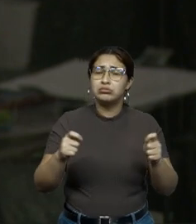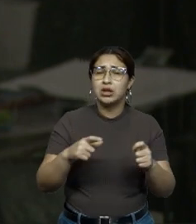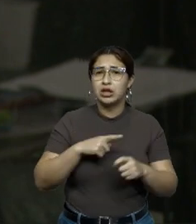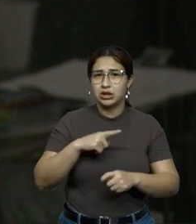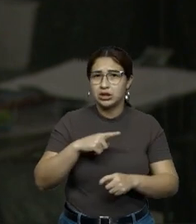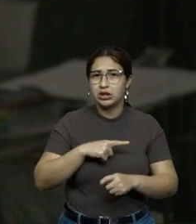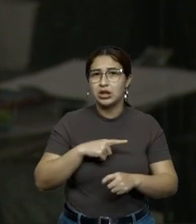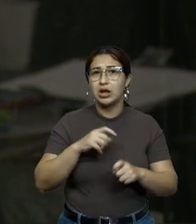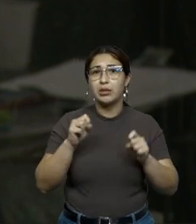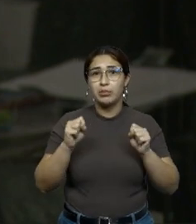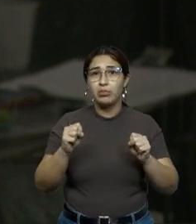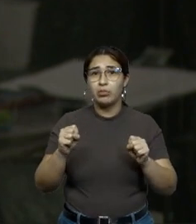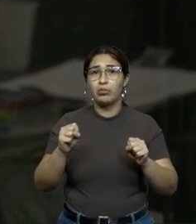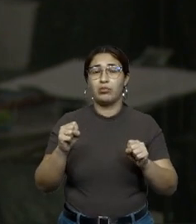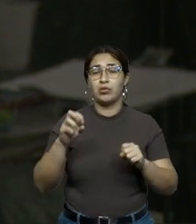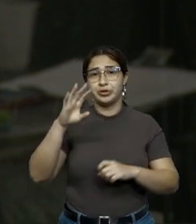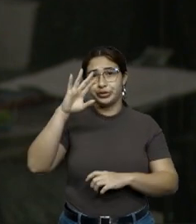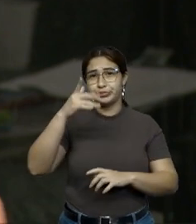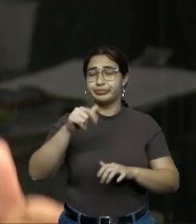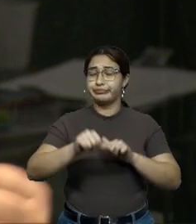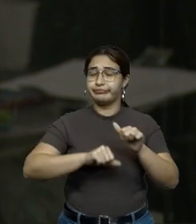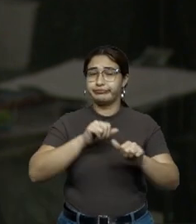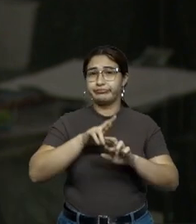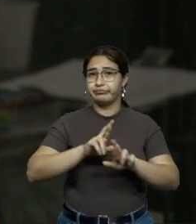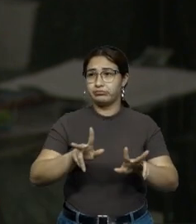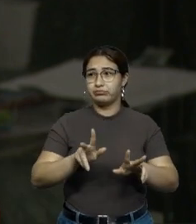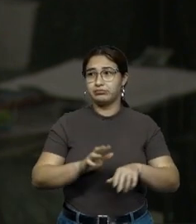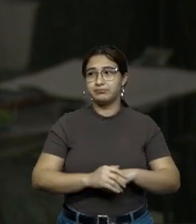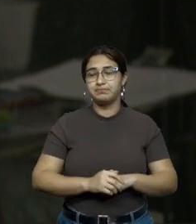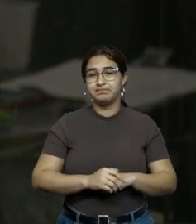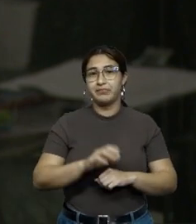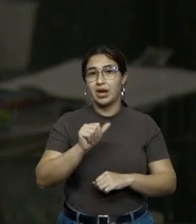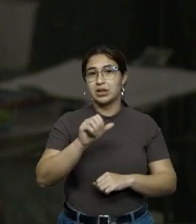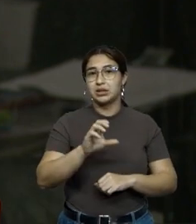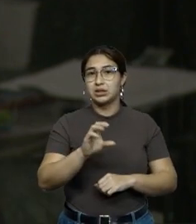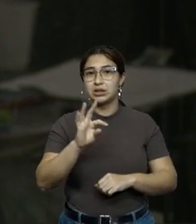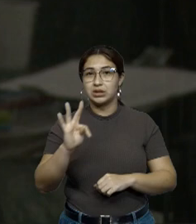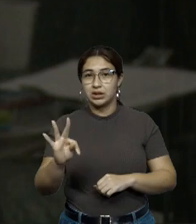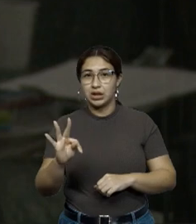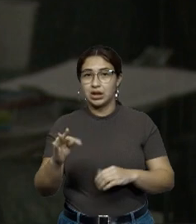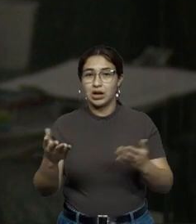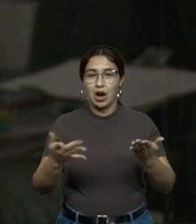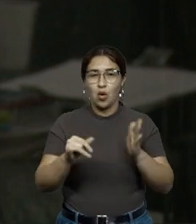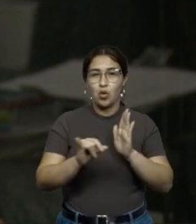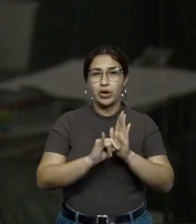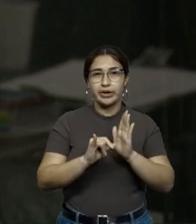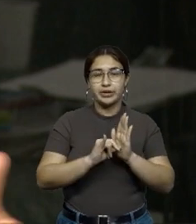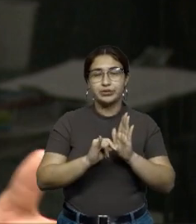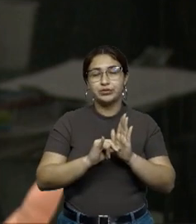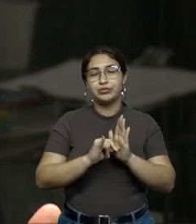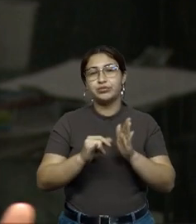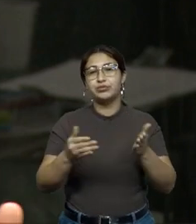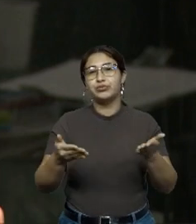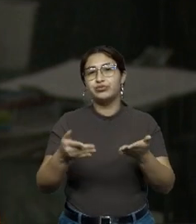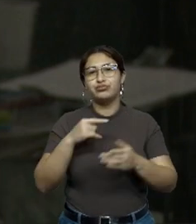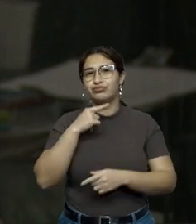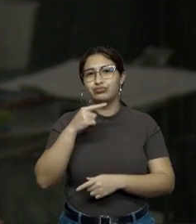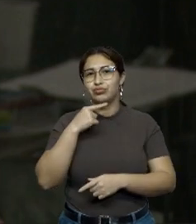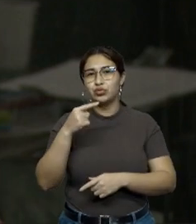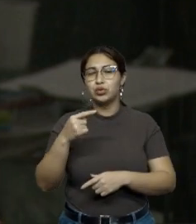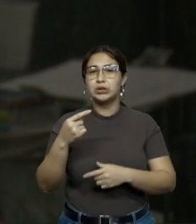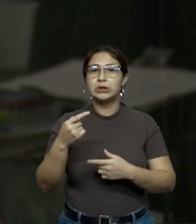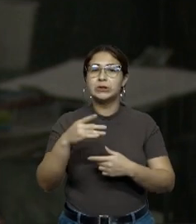EA questão de professores act agora nesse nesse momento do edital atual que não conseguiram pegar